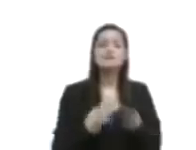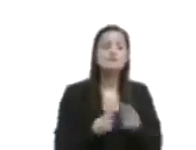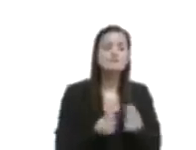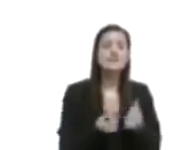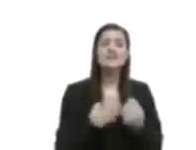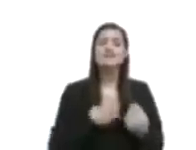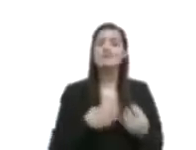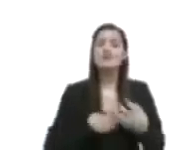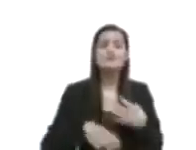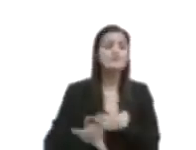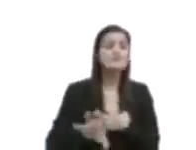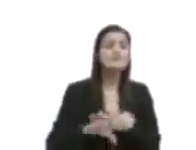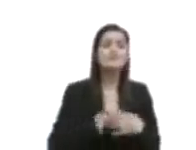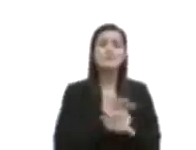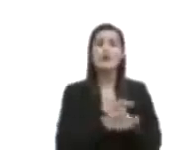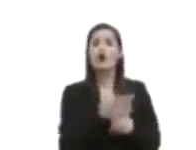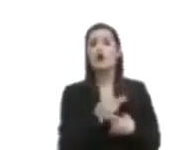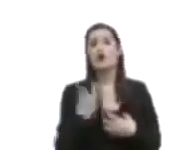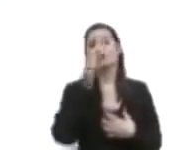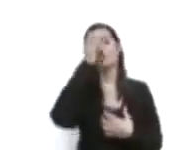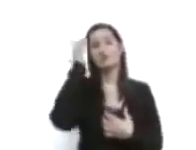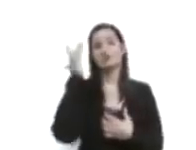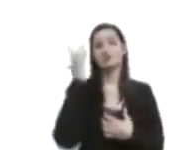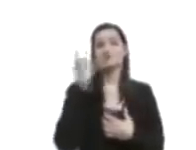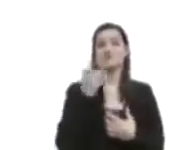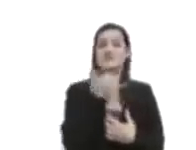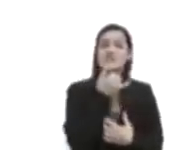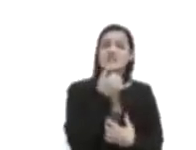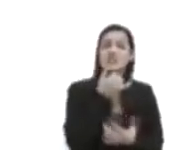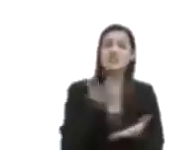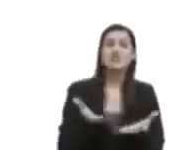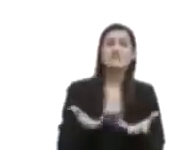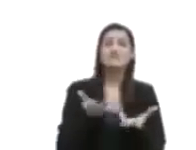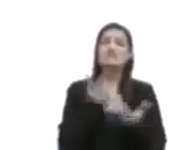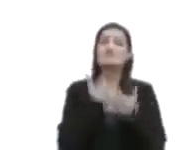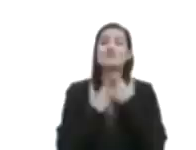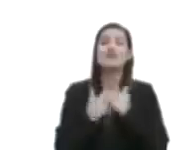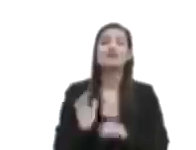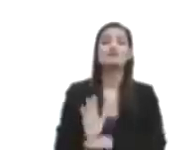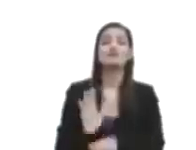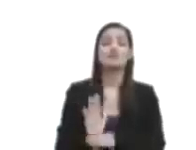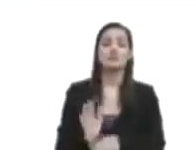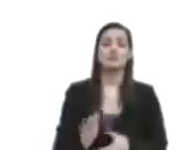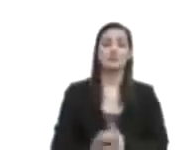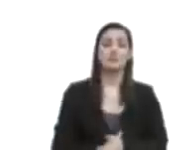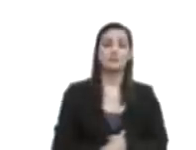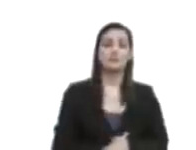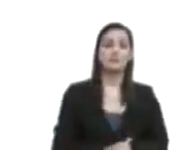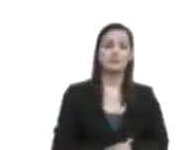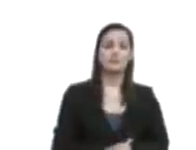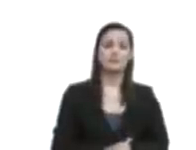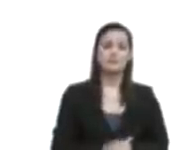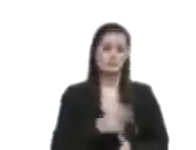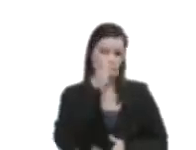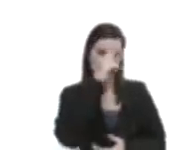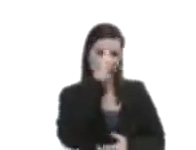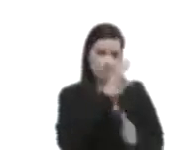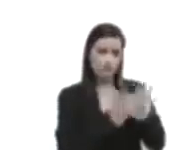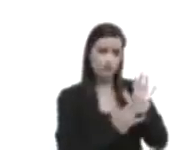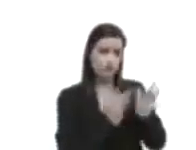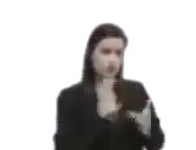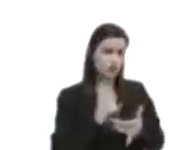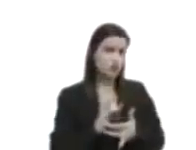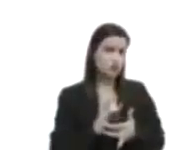próximo, ele se compadece das necessidades alheias. Lembra de Jesus, o